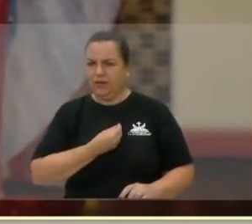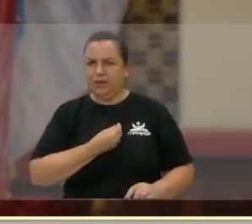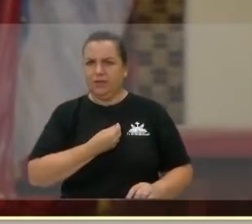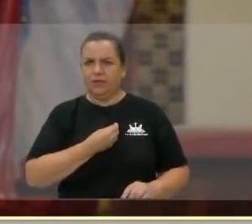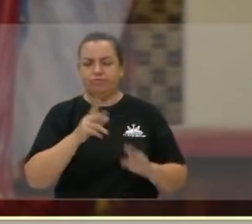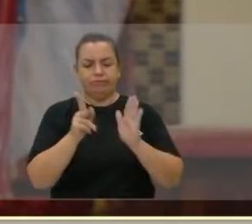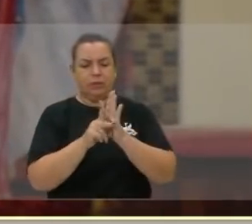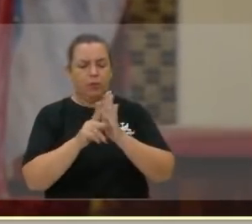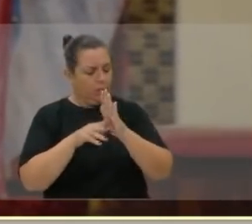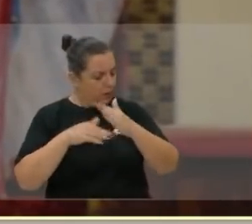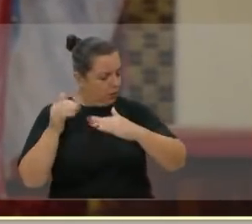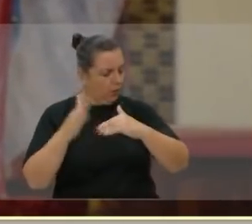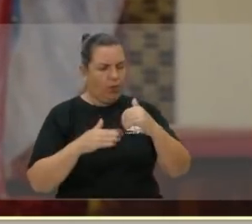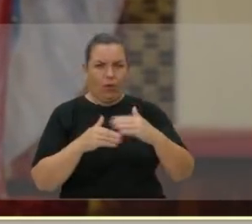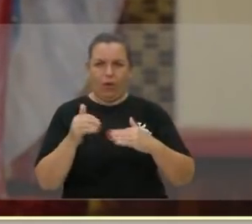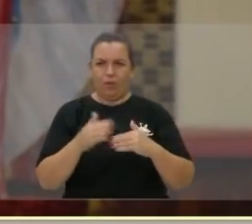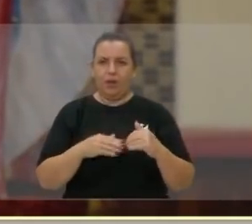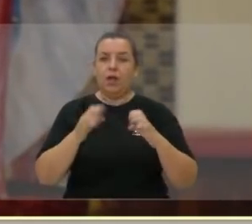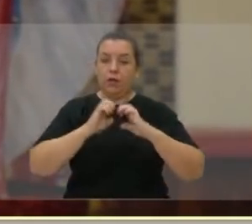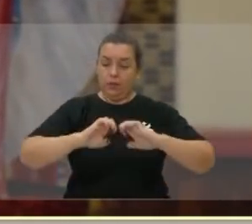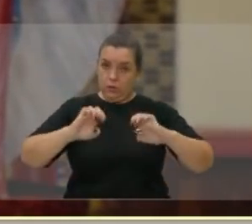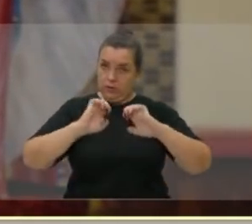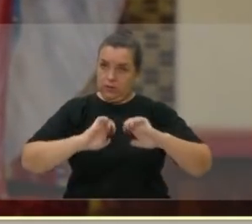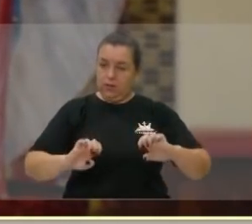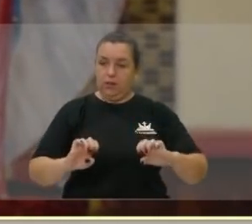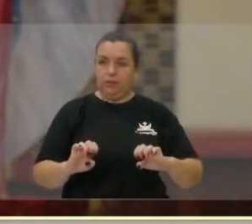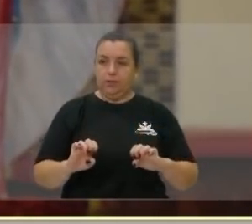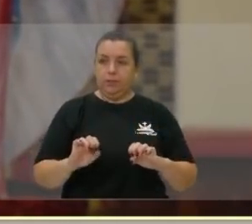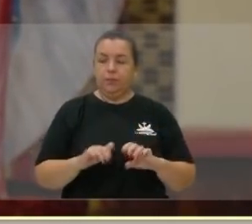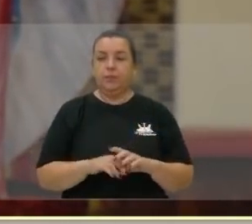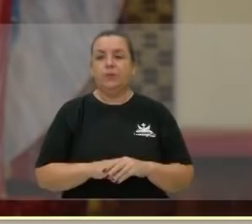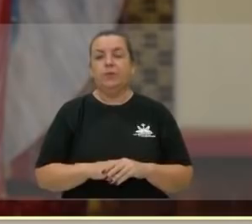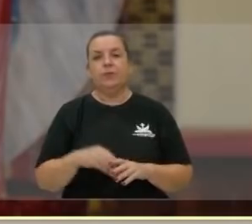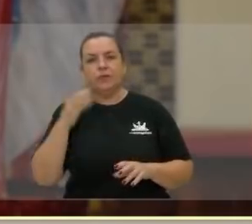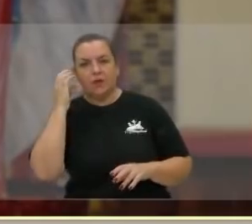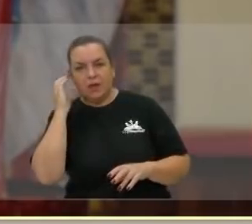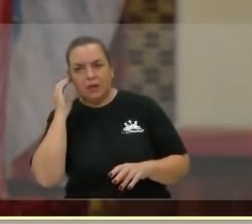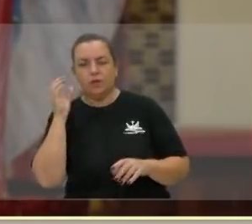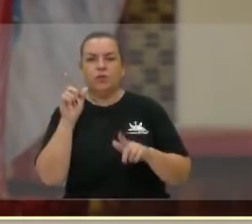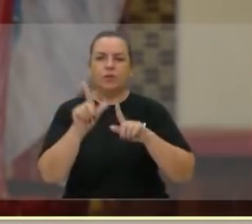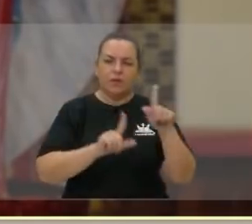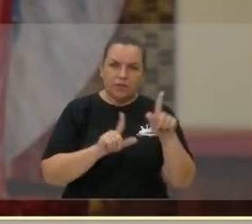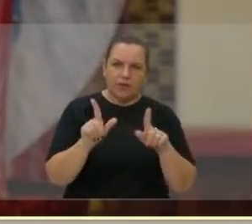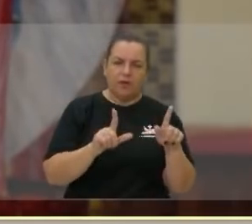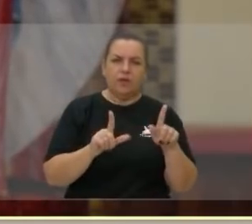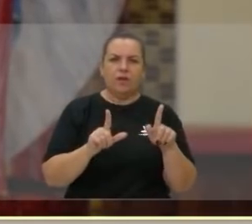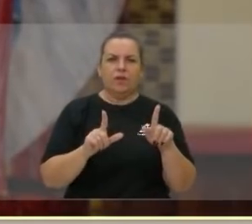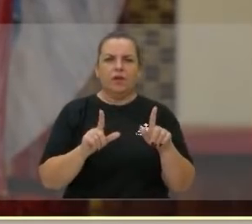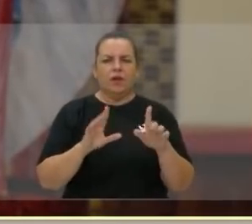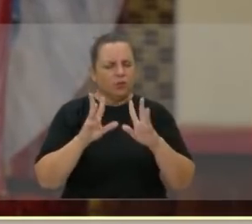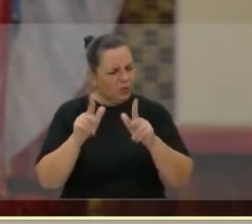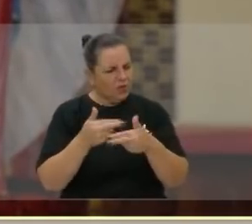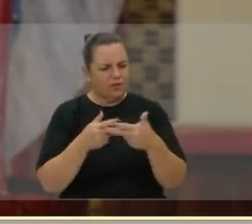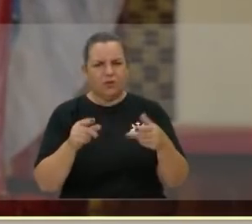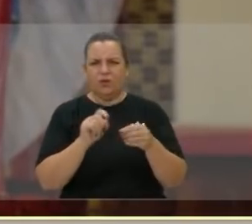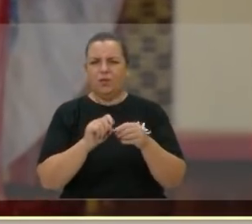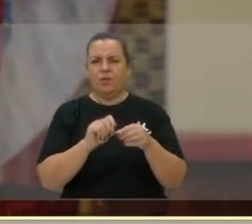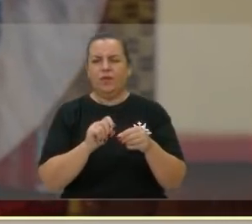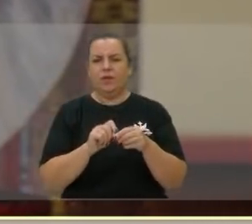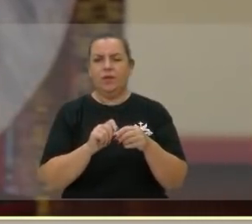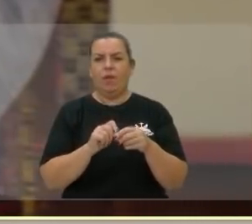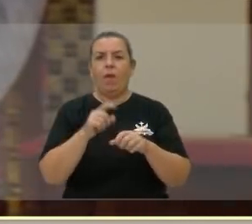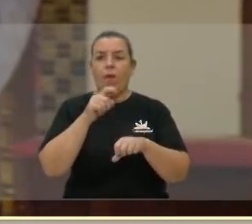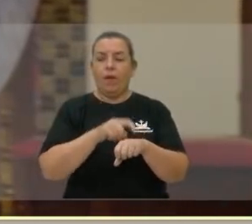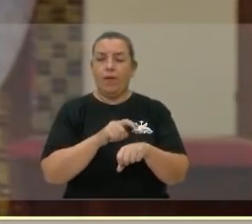própria obra evangelizar, rádio, televisão, tudo que a gente está fazendo, na hora em